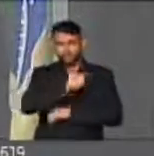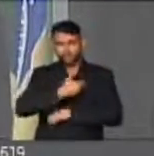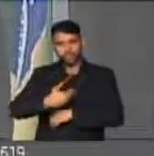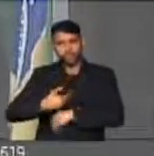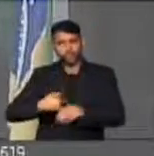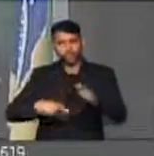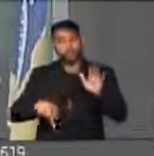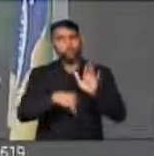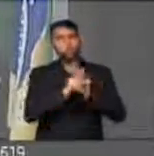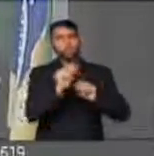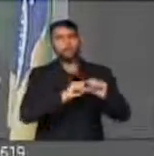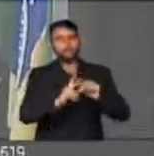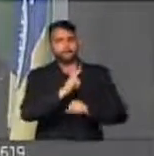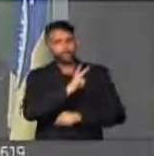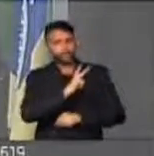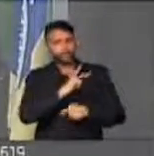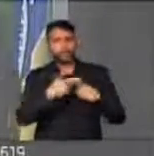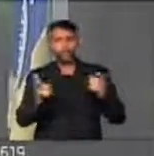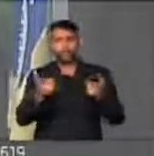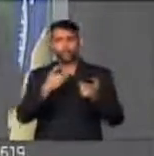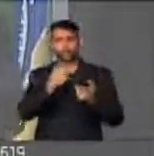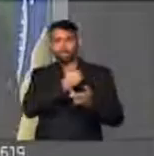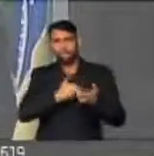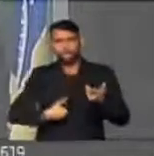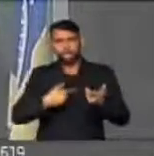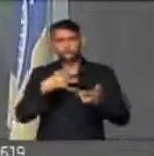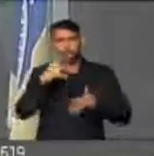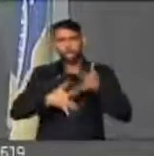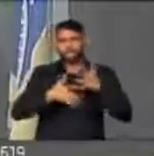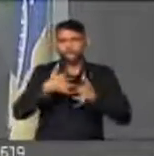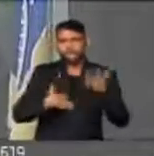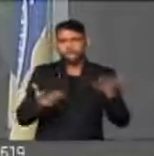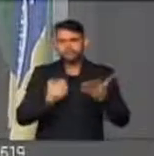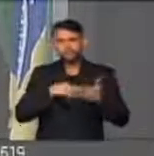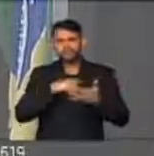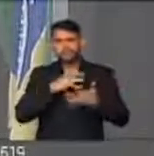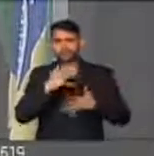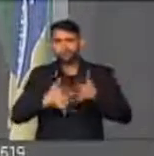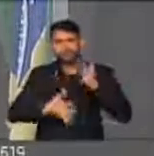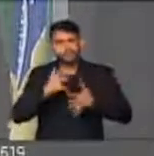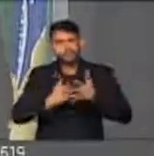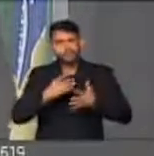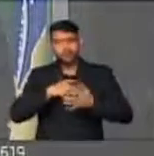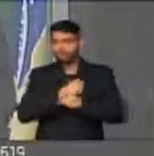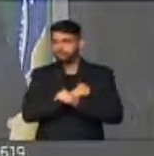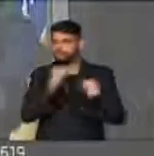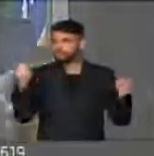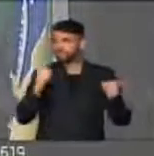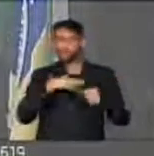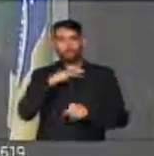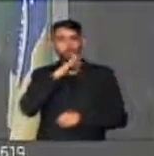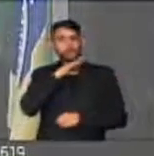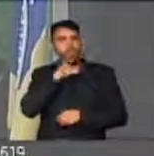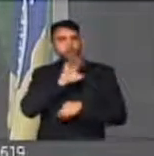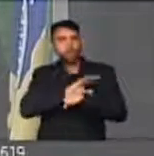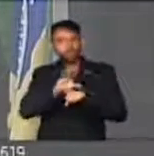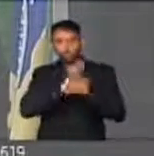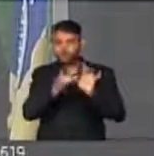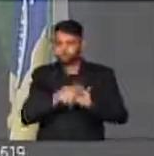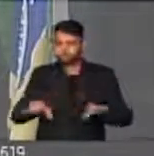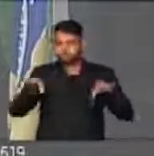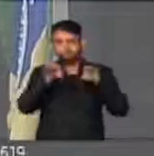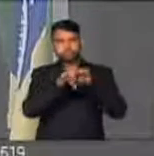o que é público e o que é privado. E essa confusão é absolutamente danosa para a constituição de uma sociedade